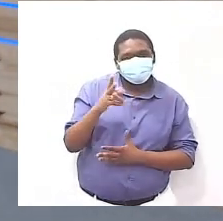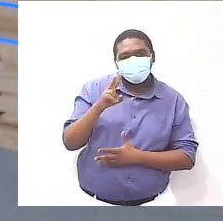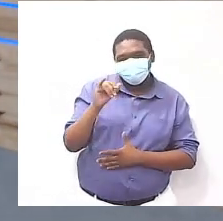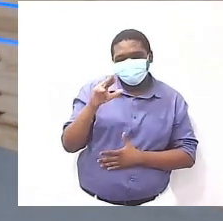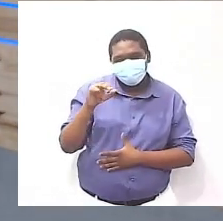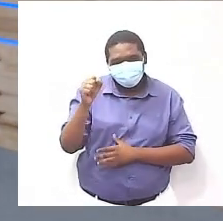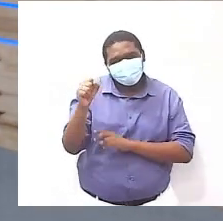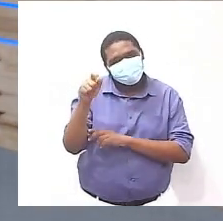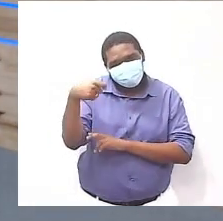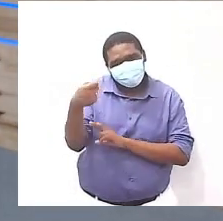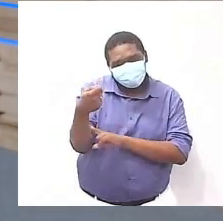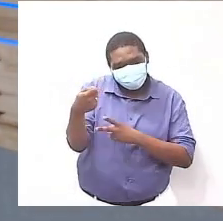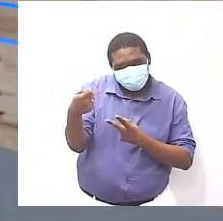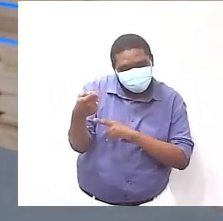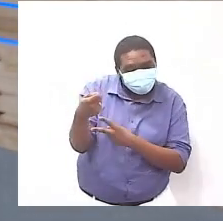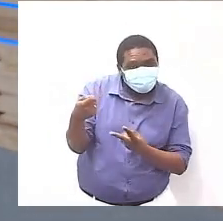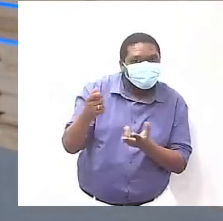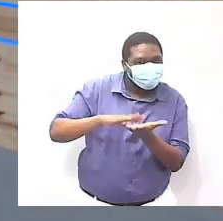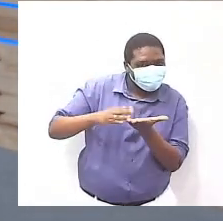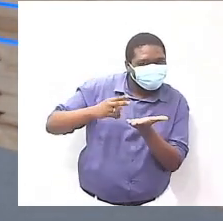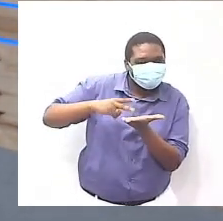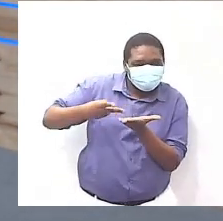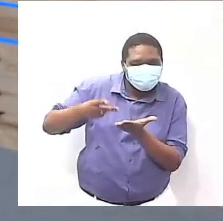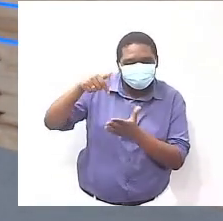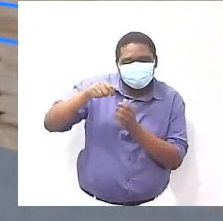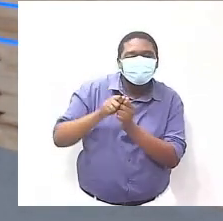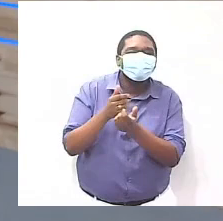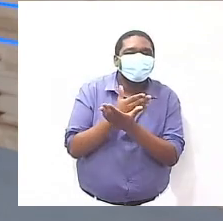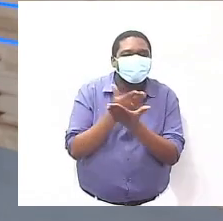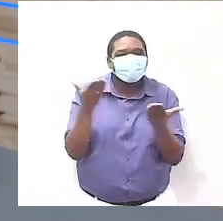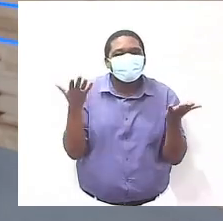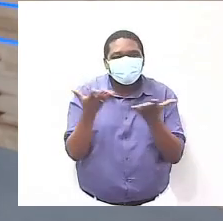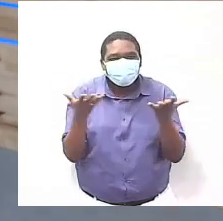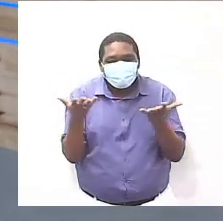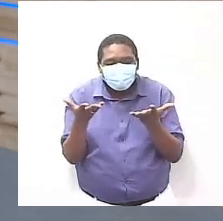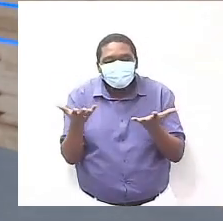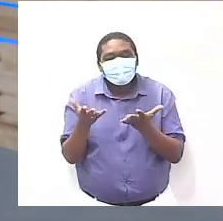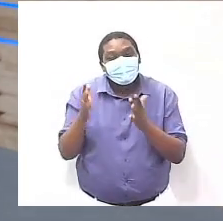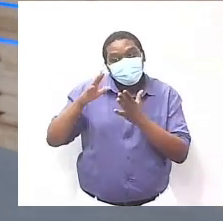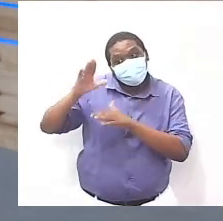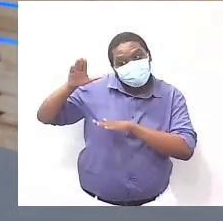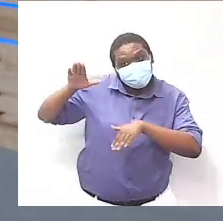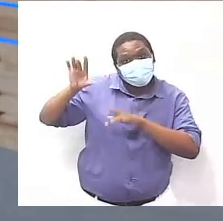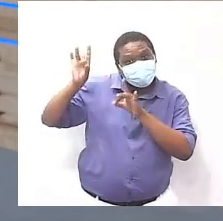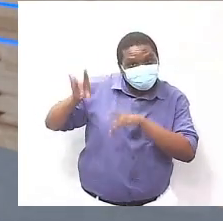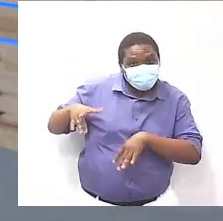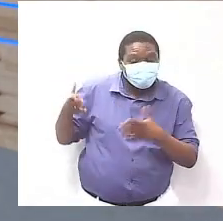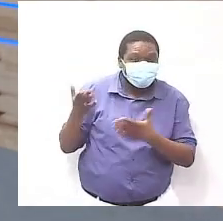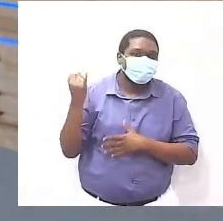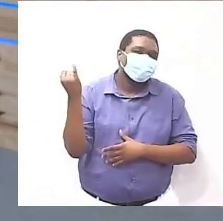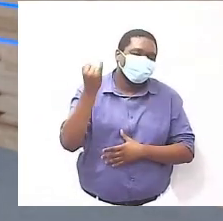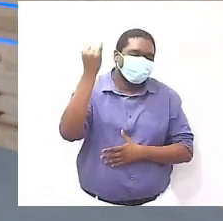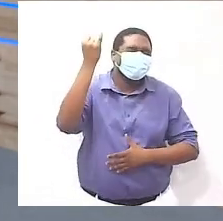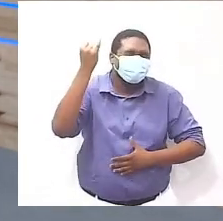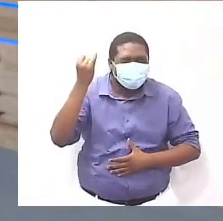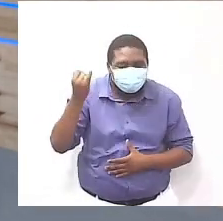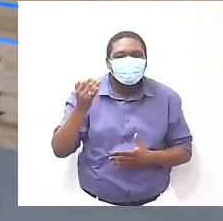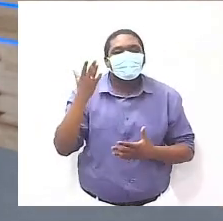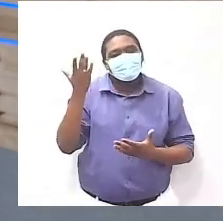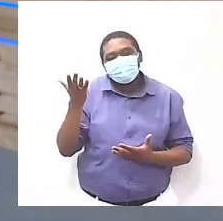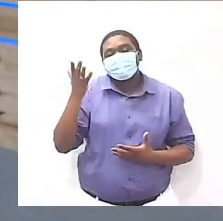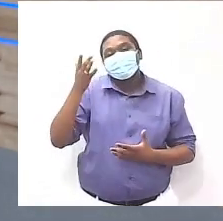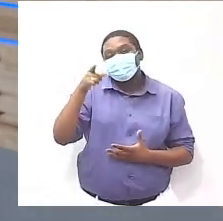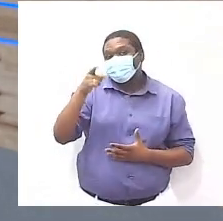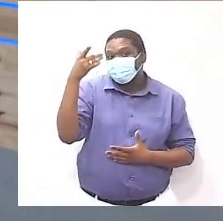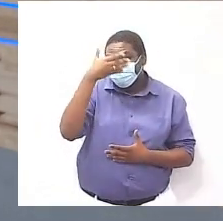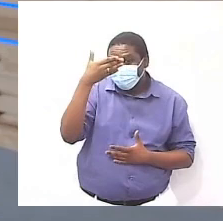cantinho da tela, deixou de ir à praia para estar com vocês aqui no dia de hoje. Tá vendo vocês como é importante? E você não está